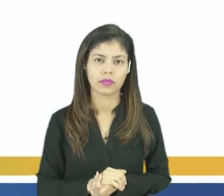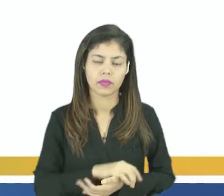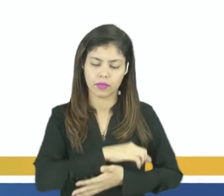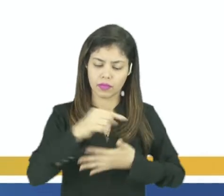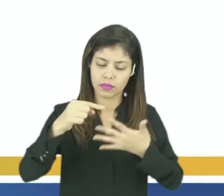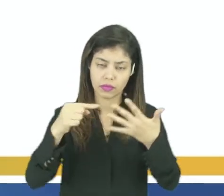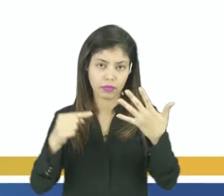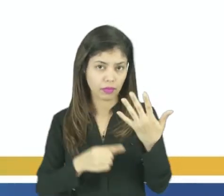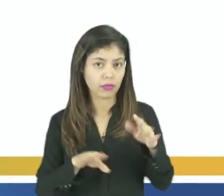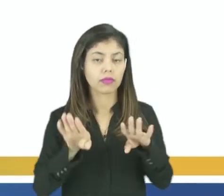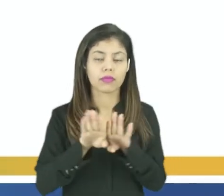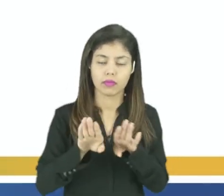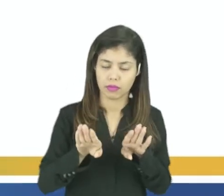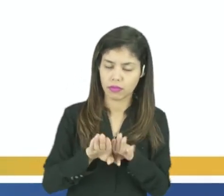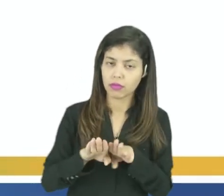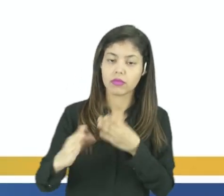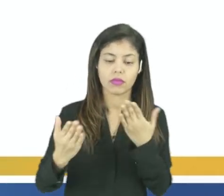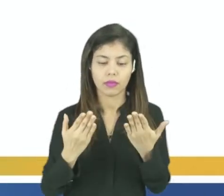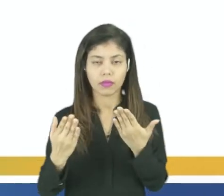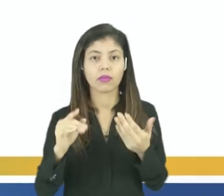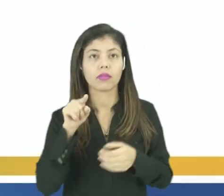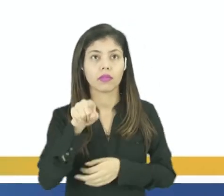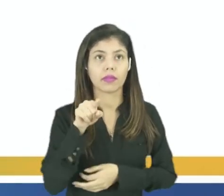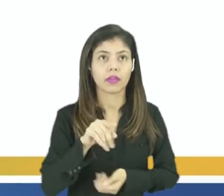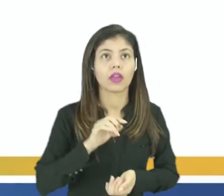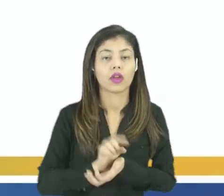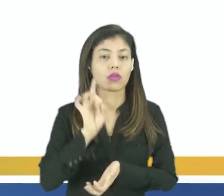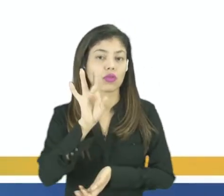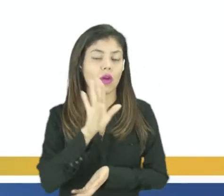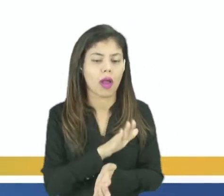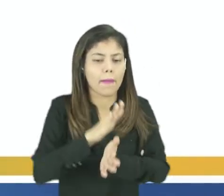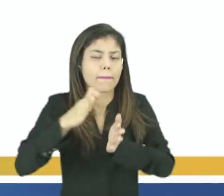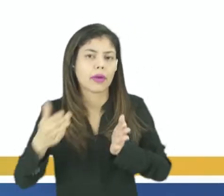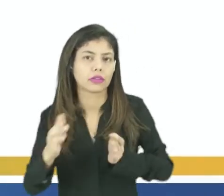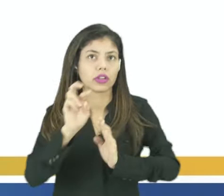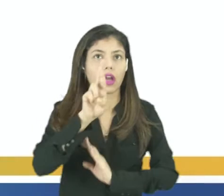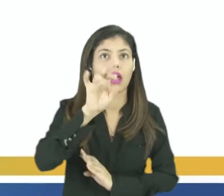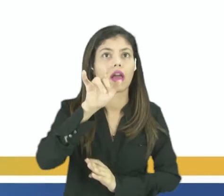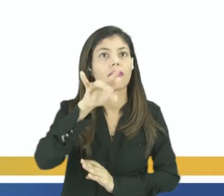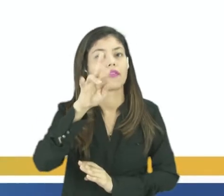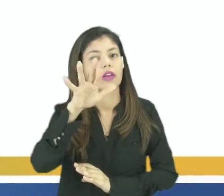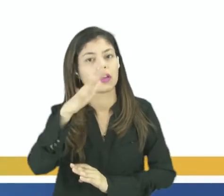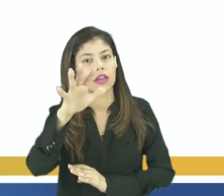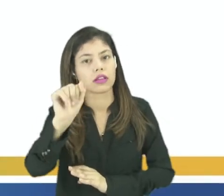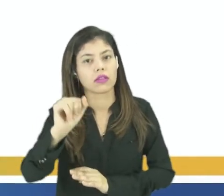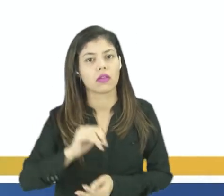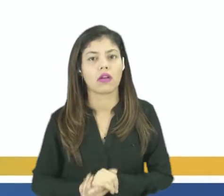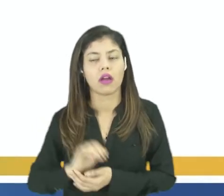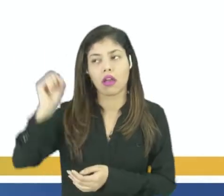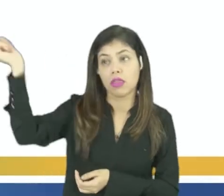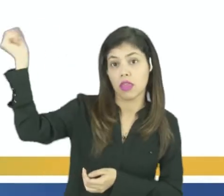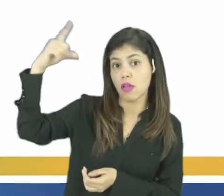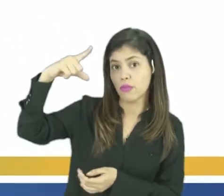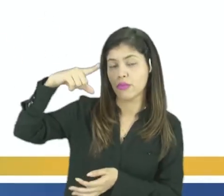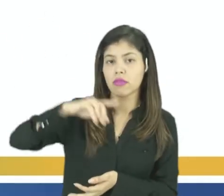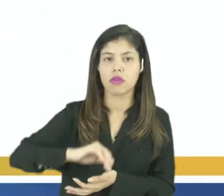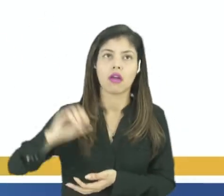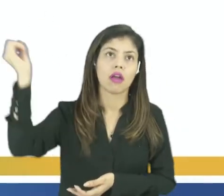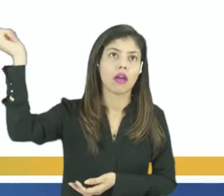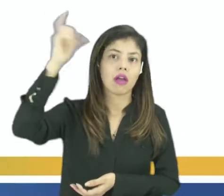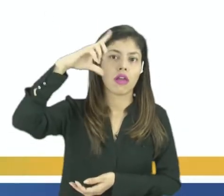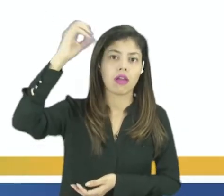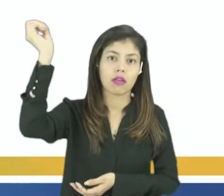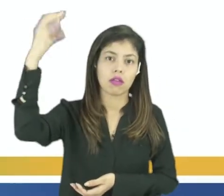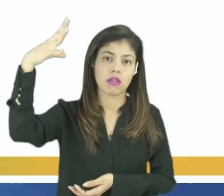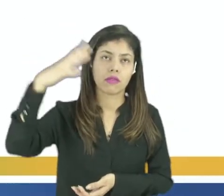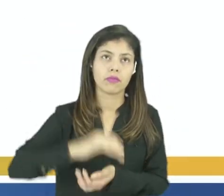tá? E aqui somente tem uma parte dessa aula, da refração da luz. O que é